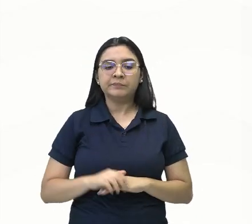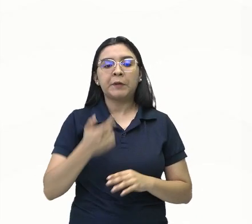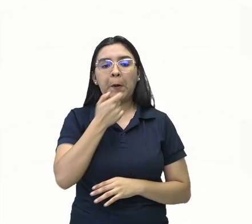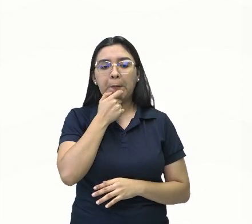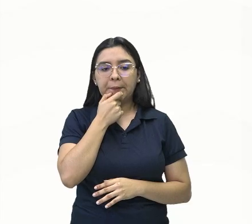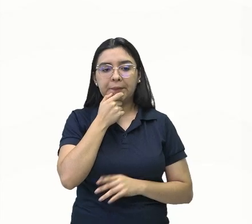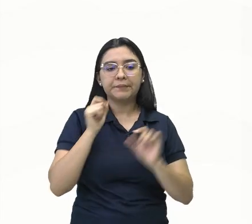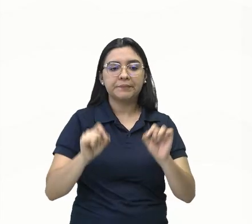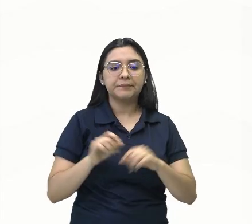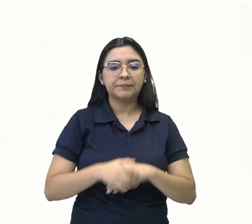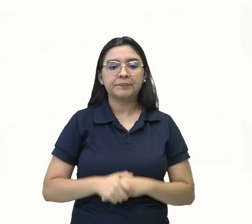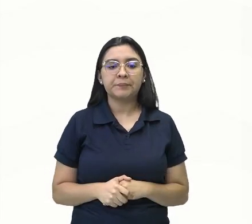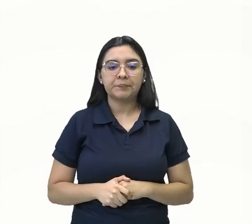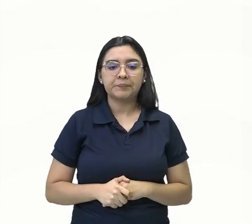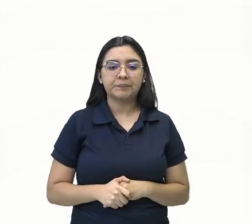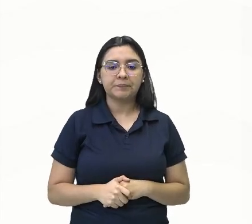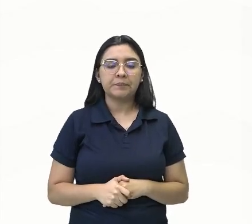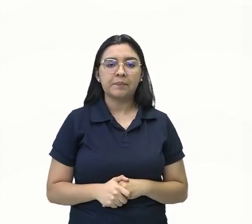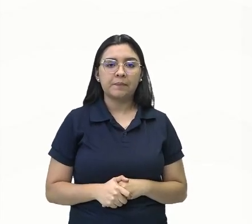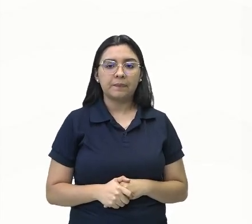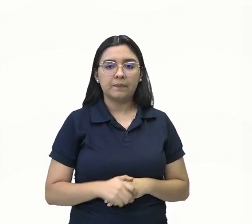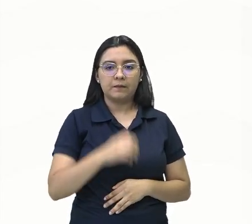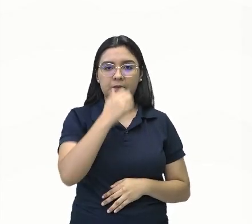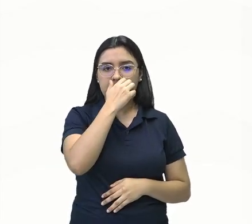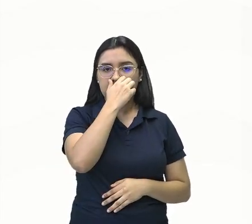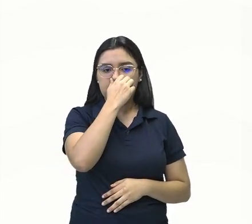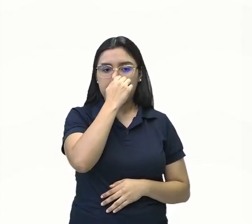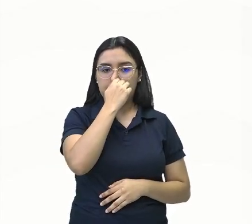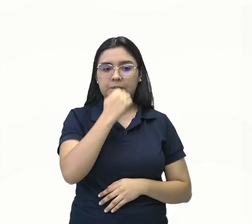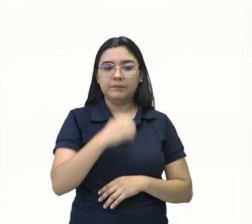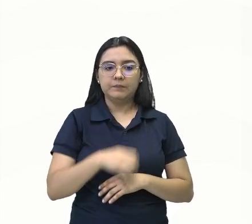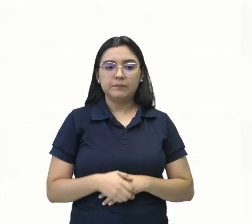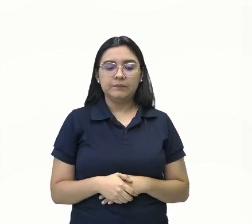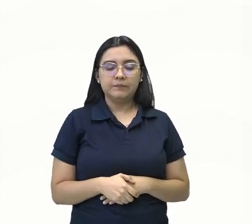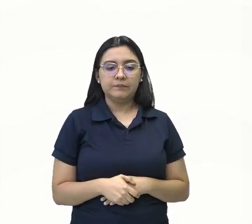inglês, somebody is knocking at the door.